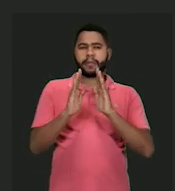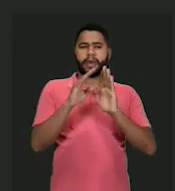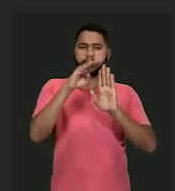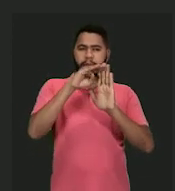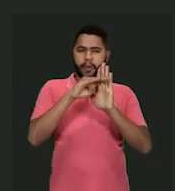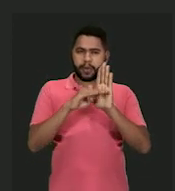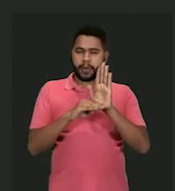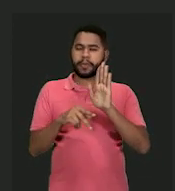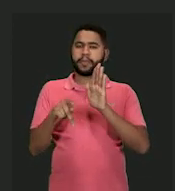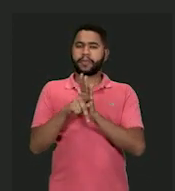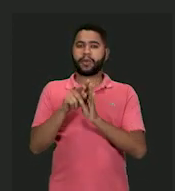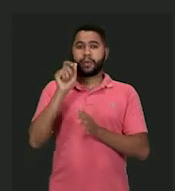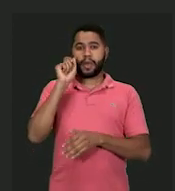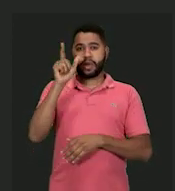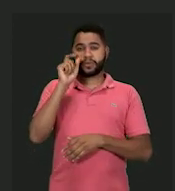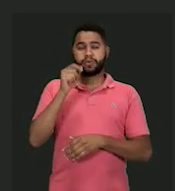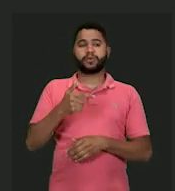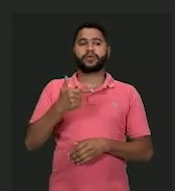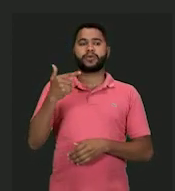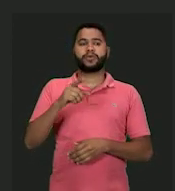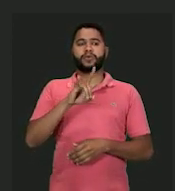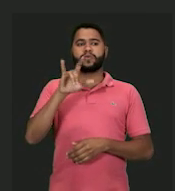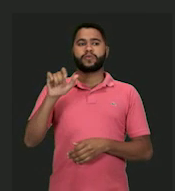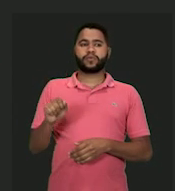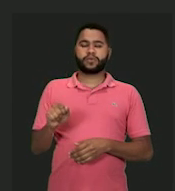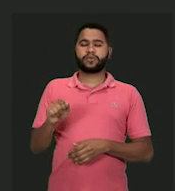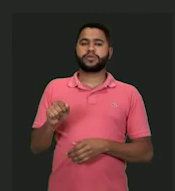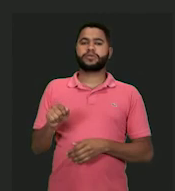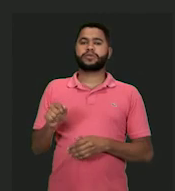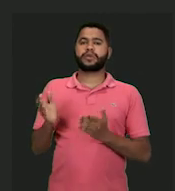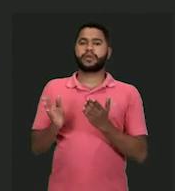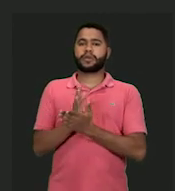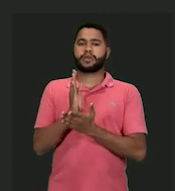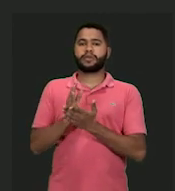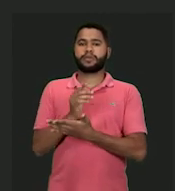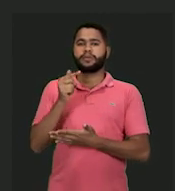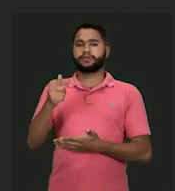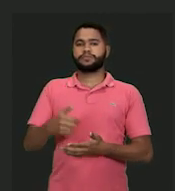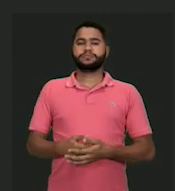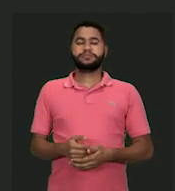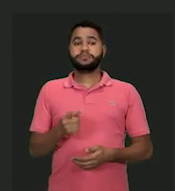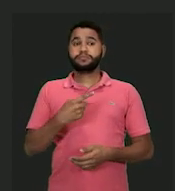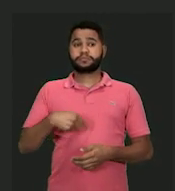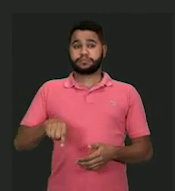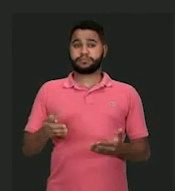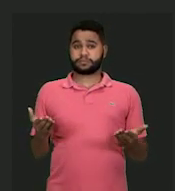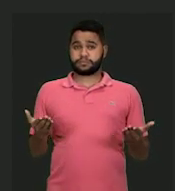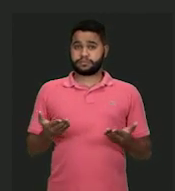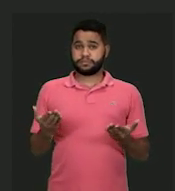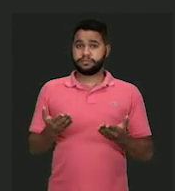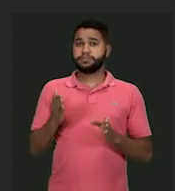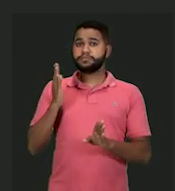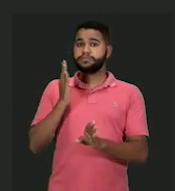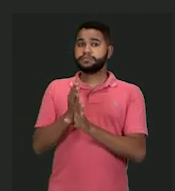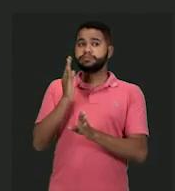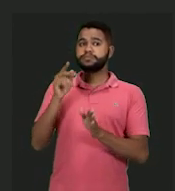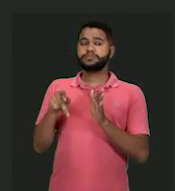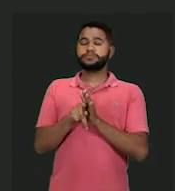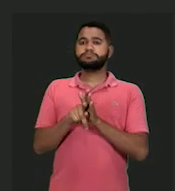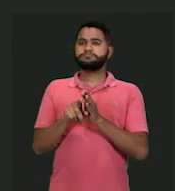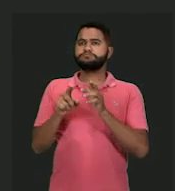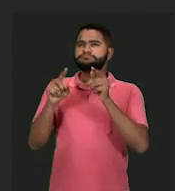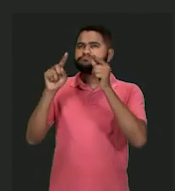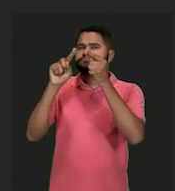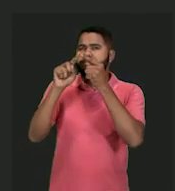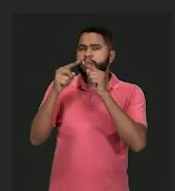prova azul. Segundo dia, caderno 7. O que vamos fazer hoje? Identificar grandezas